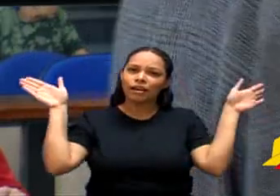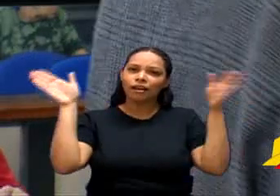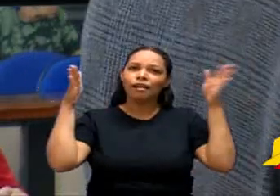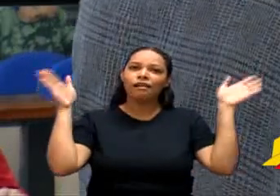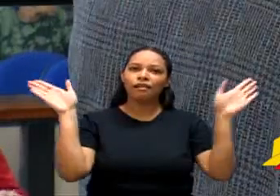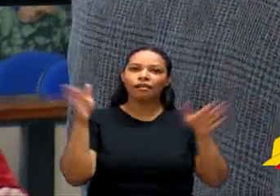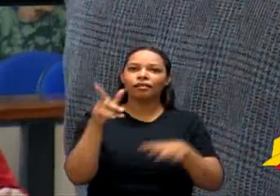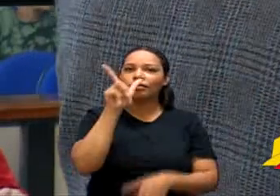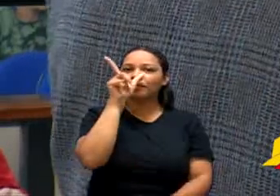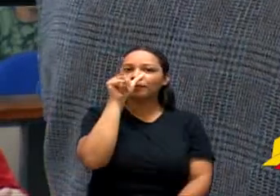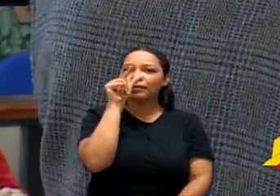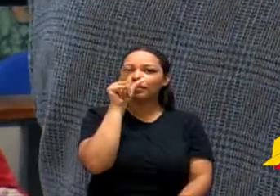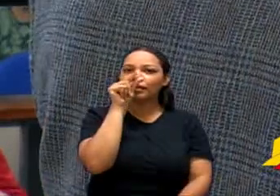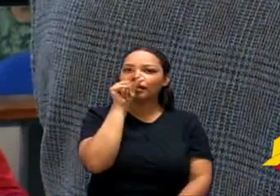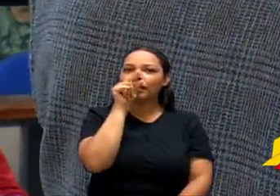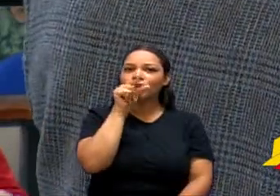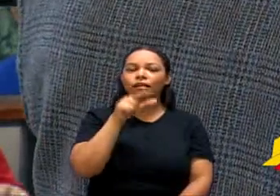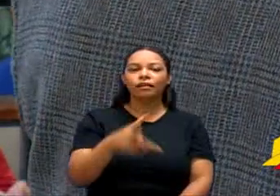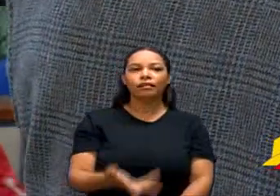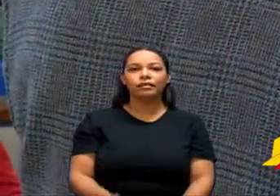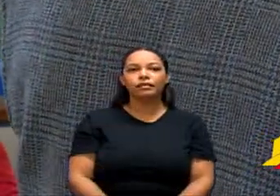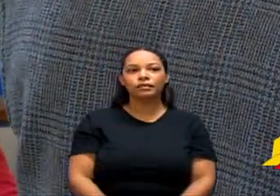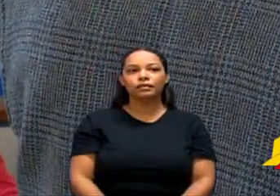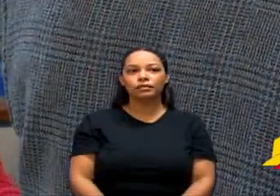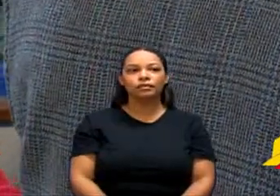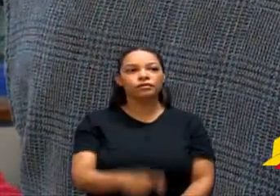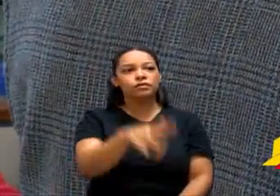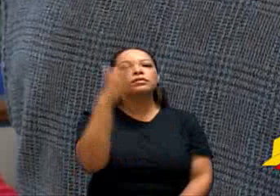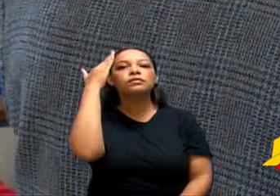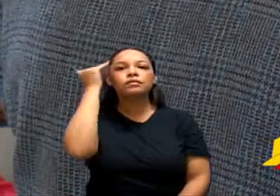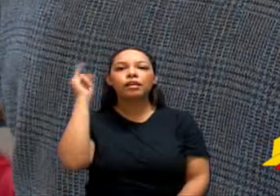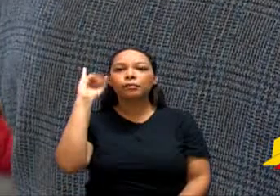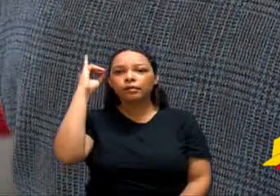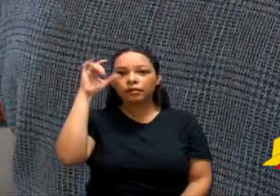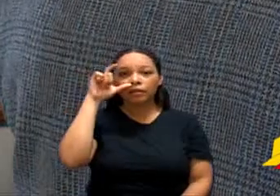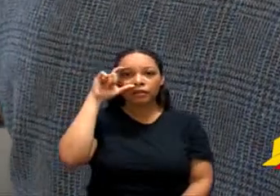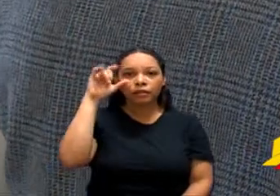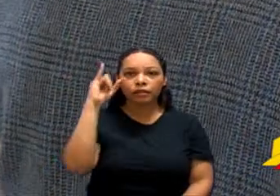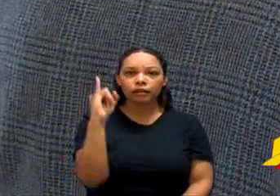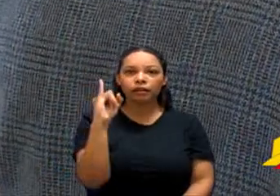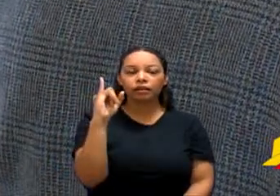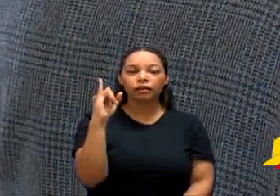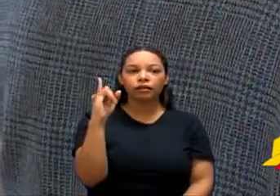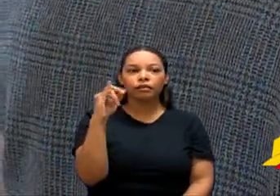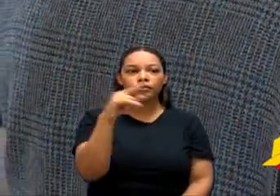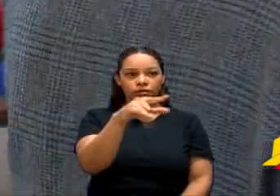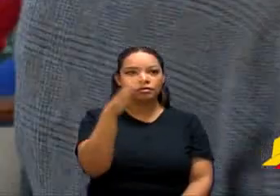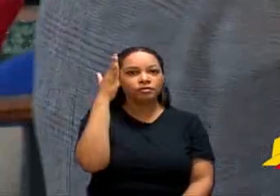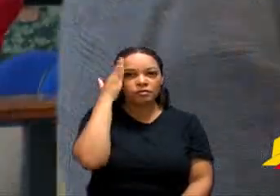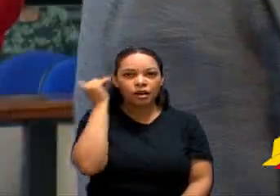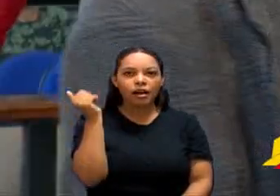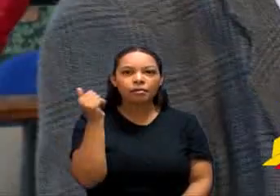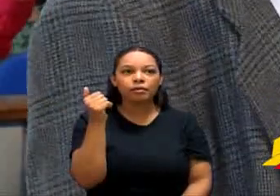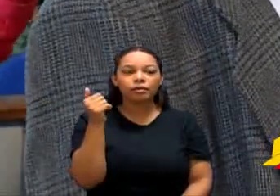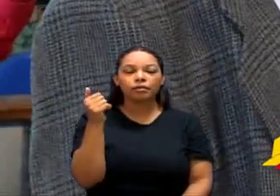essas aves são lá do condomínio, foi feito lá, Yara, você sabe? Quem que é, do Gabriel? Do Gabriel, do nosso